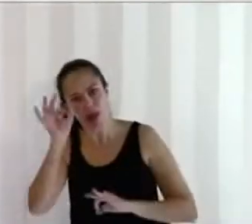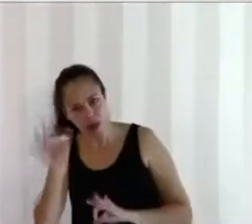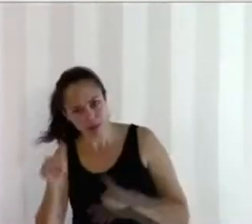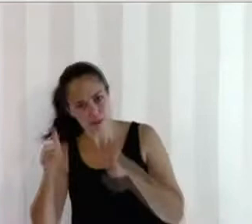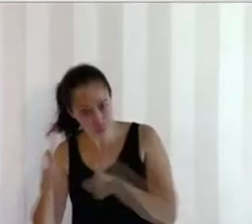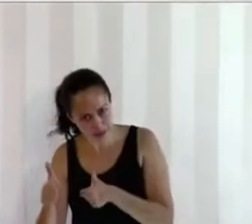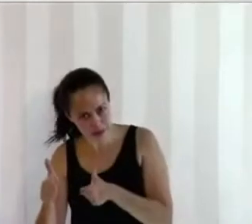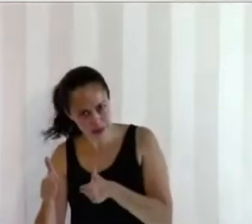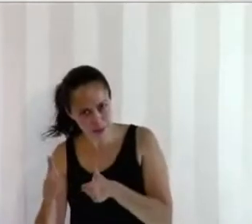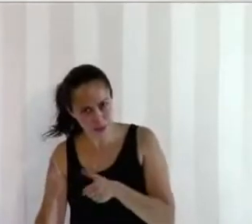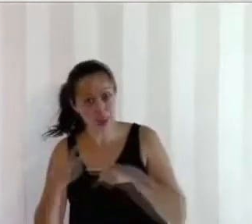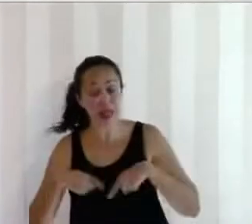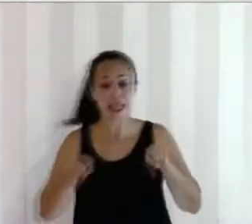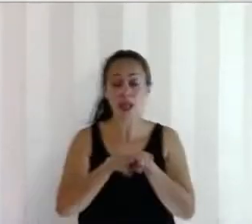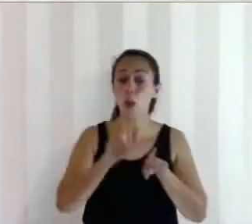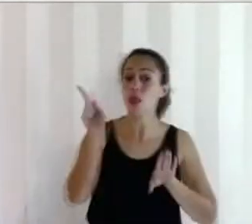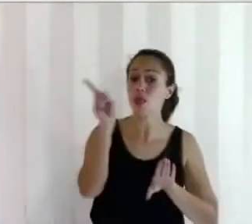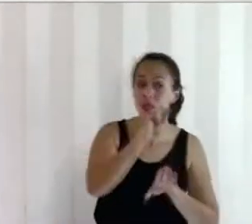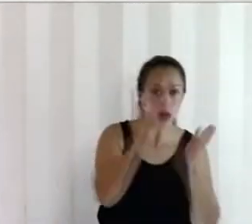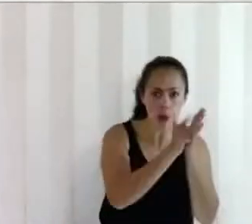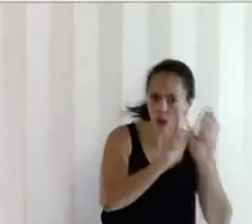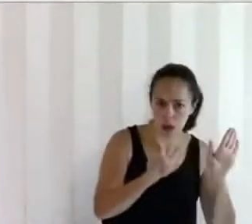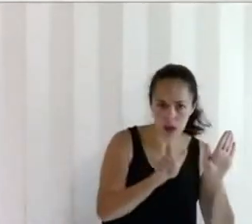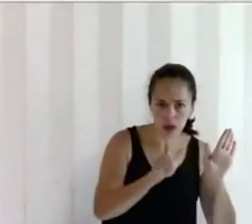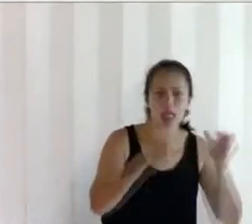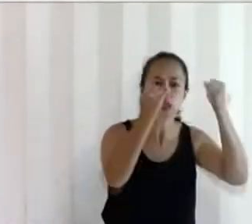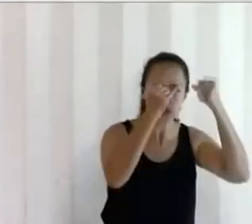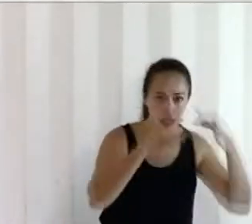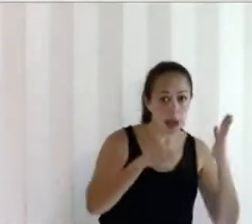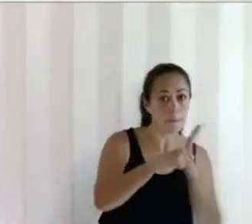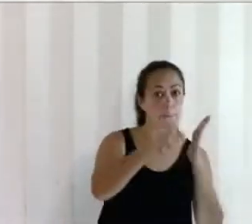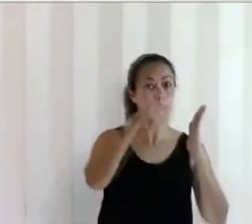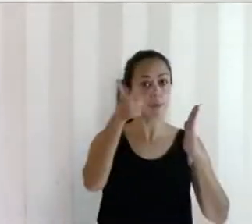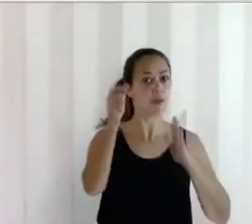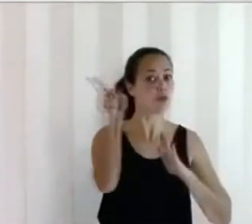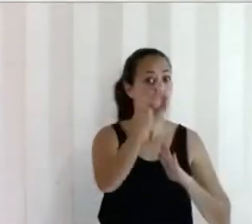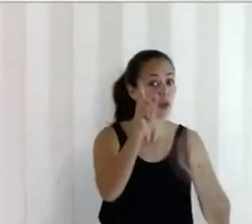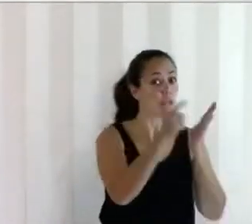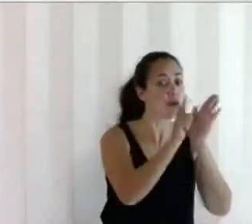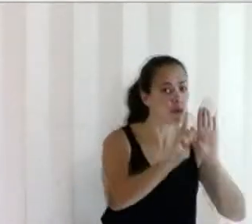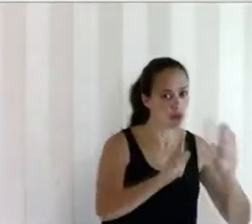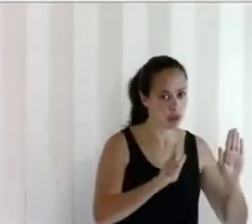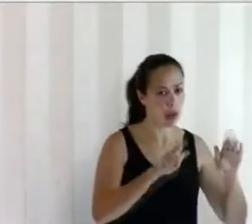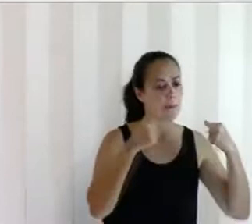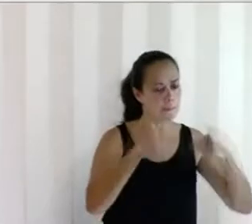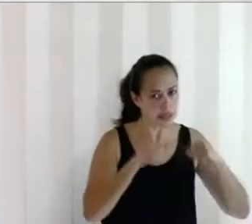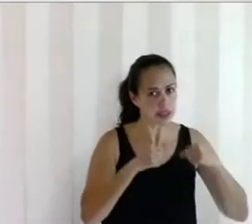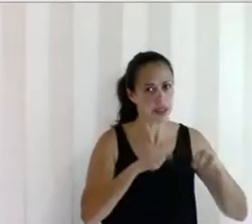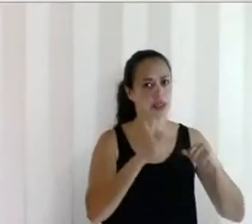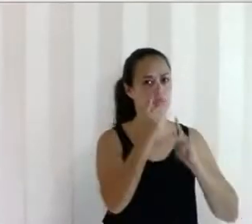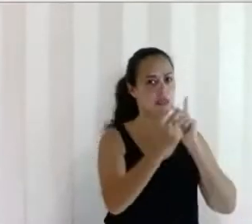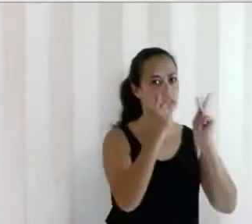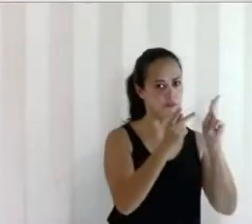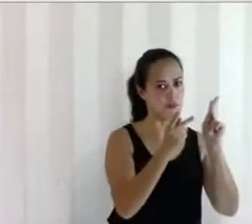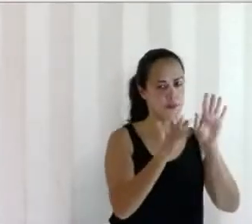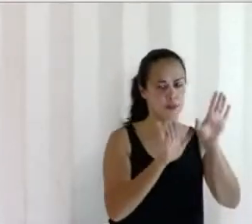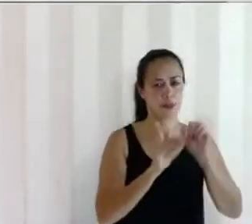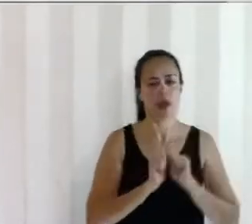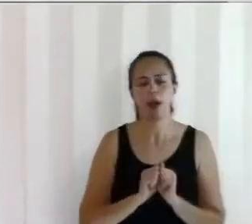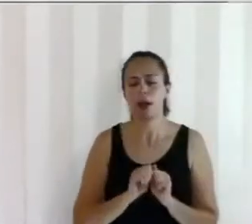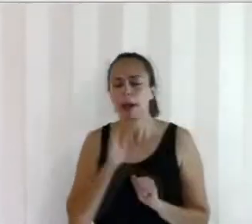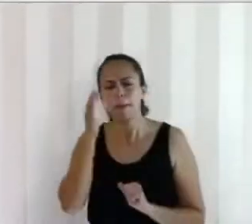que não era lei, porque o texto fala de lei. Jesus falando de lei já soa mal aos nossos ouvidos,